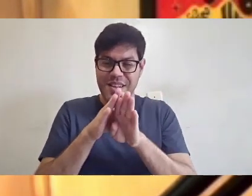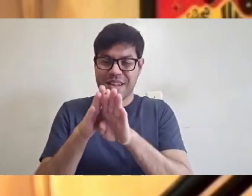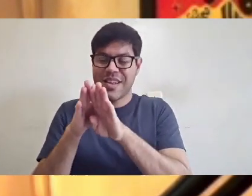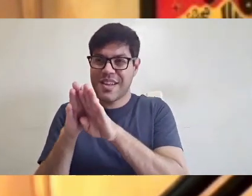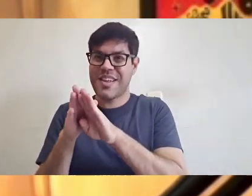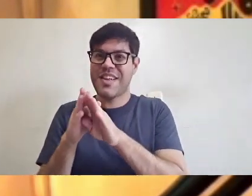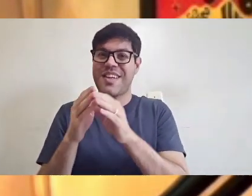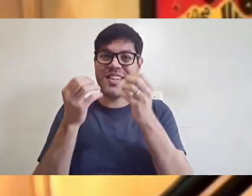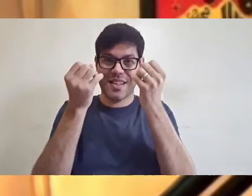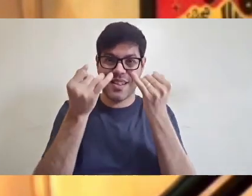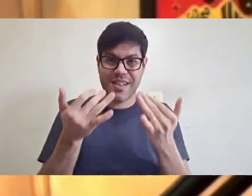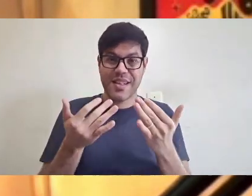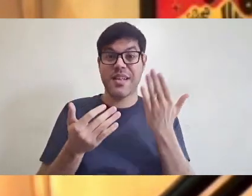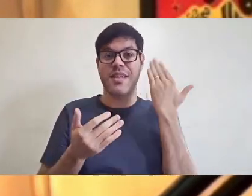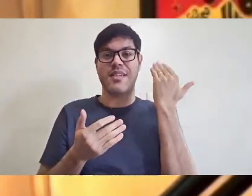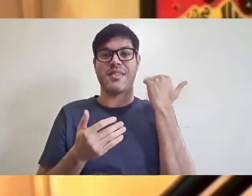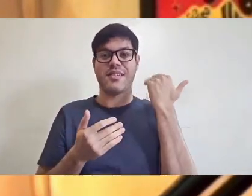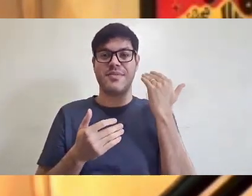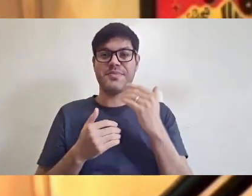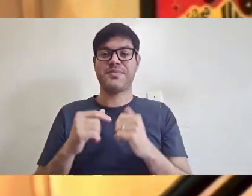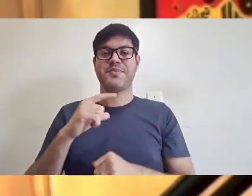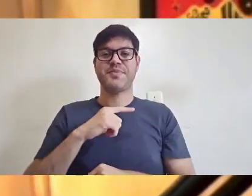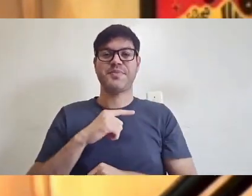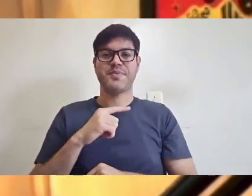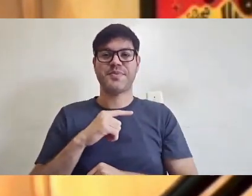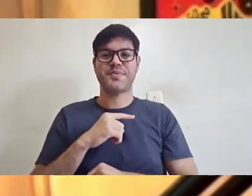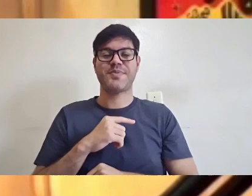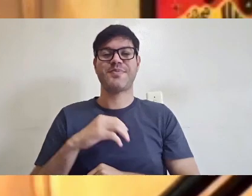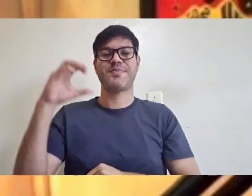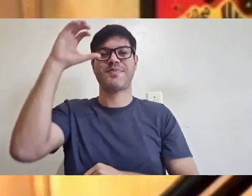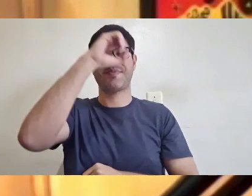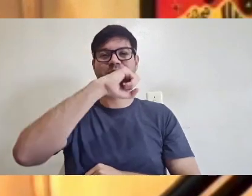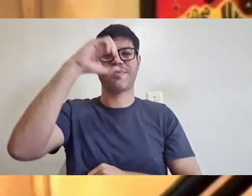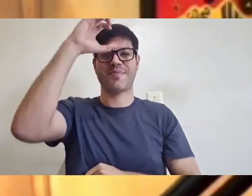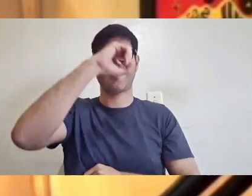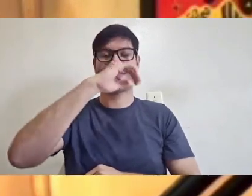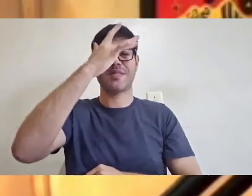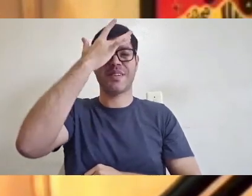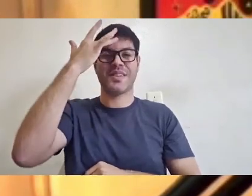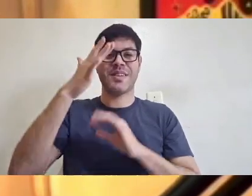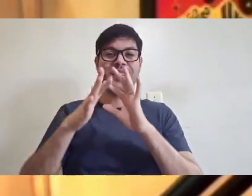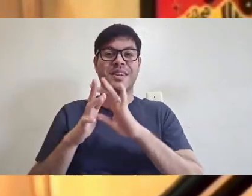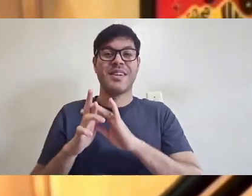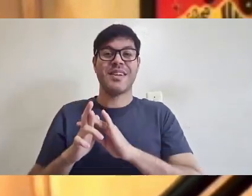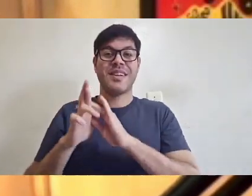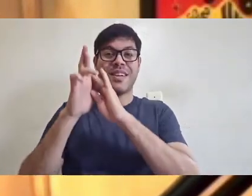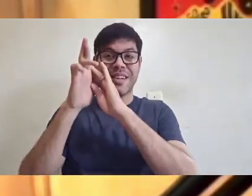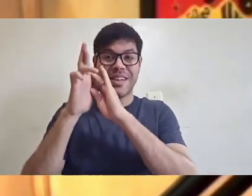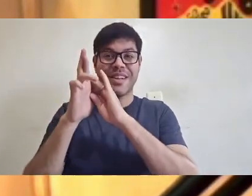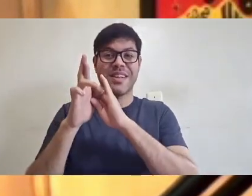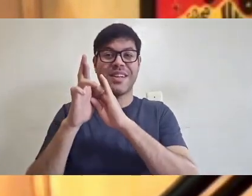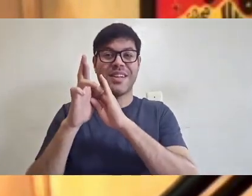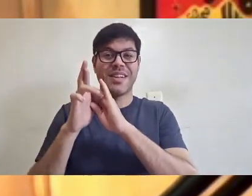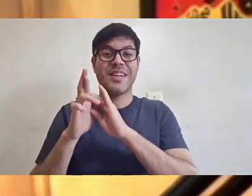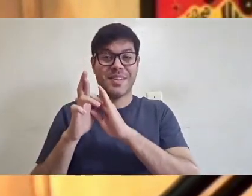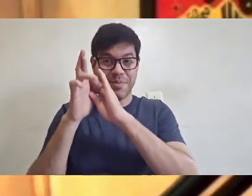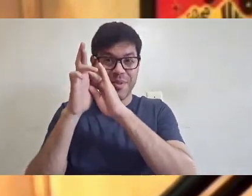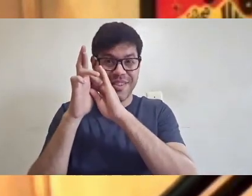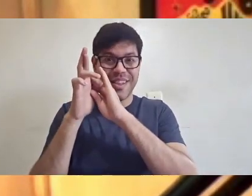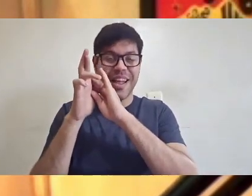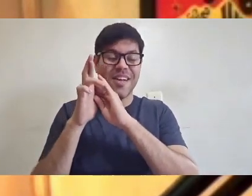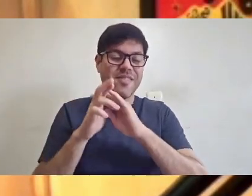pavé, na época, tinha um aprendiz de calceteiro que era incentivado pela administração, não era isso? Isso, era